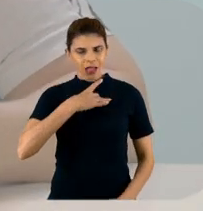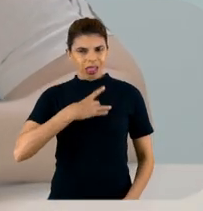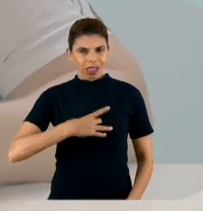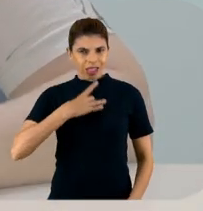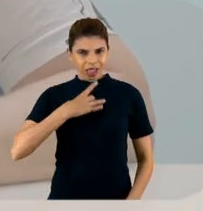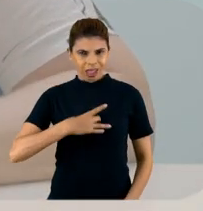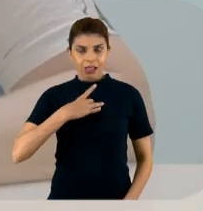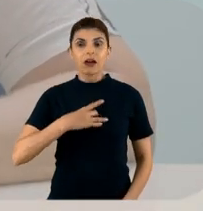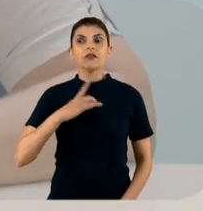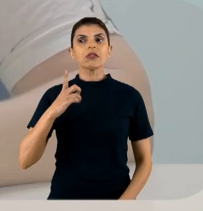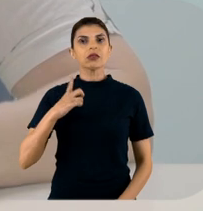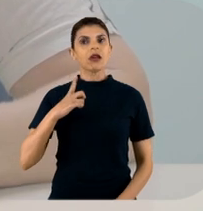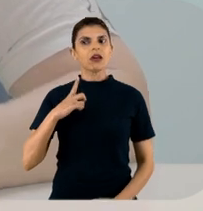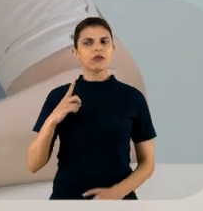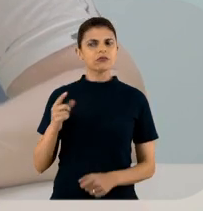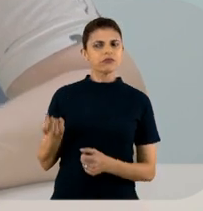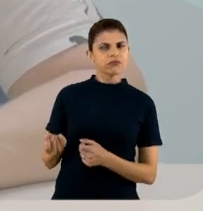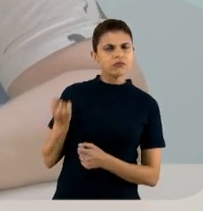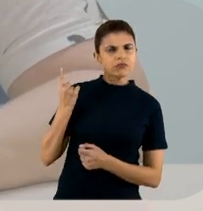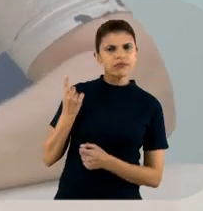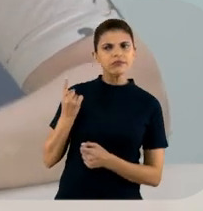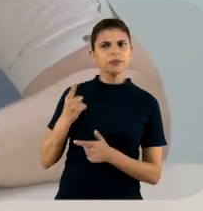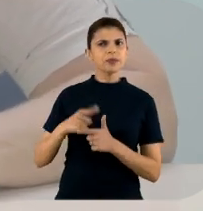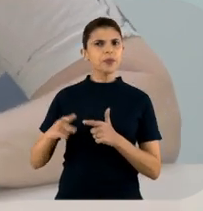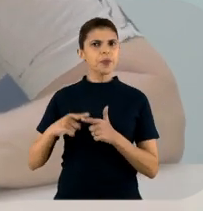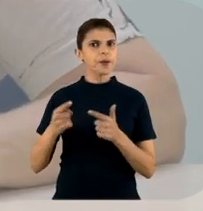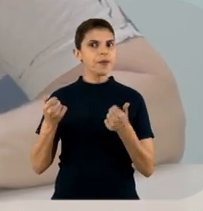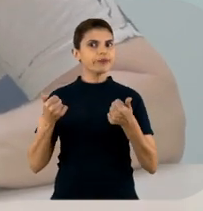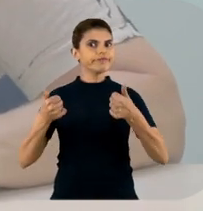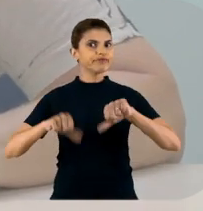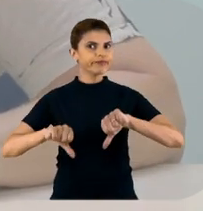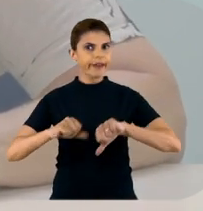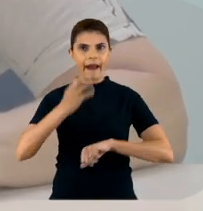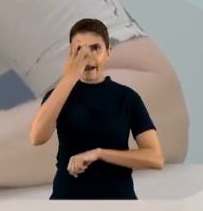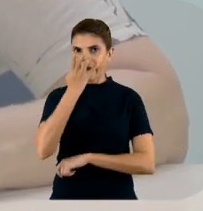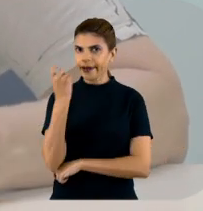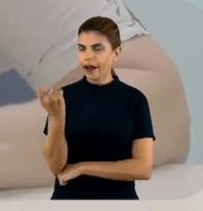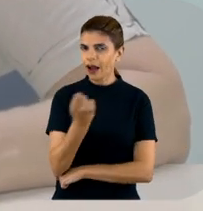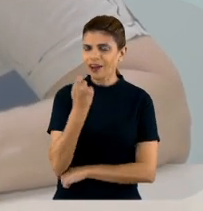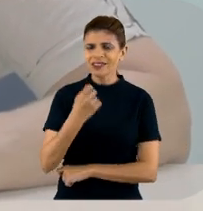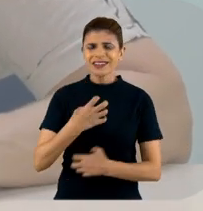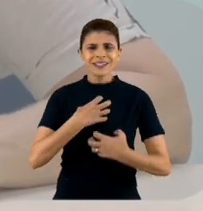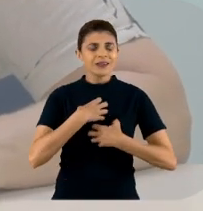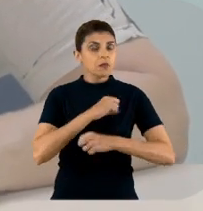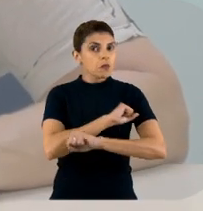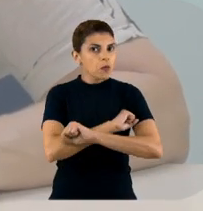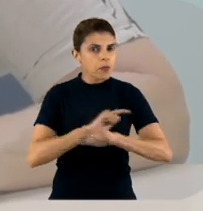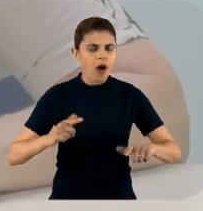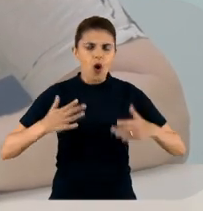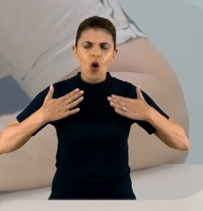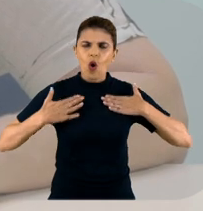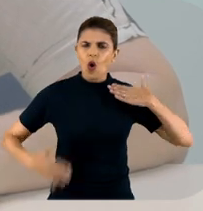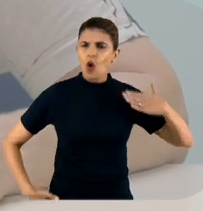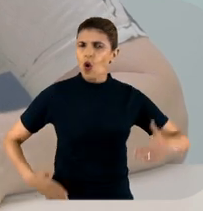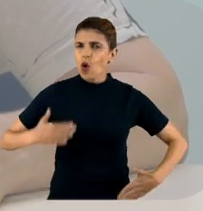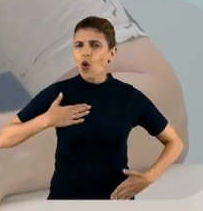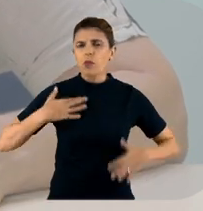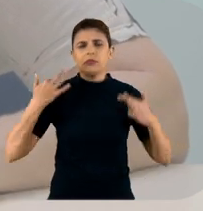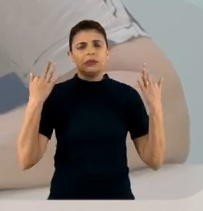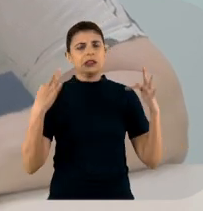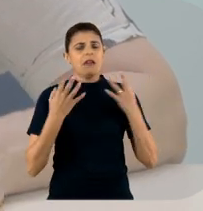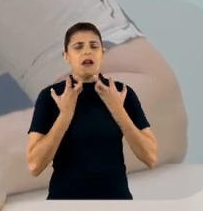ela já sinaliza um paciente um pouco mais grave eh e um mal-estar geral dor no corpo